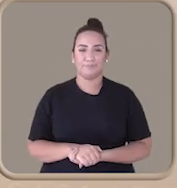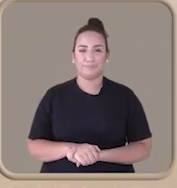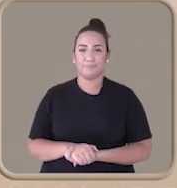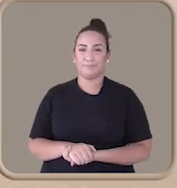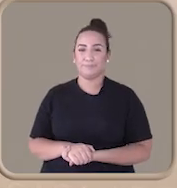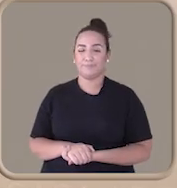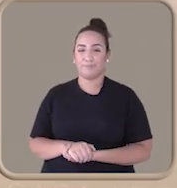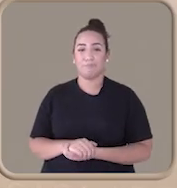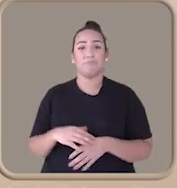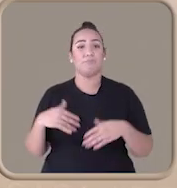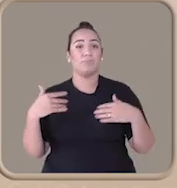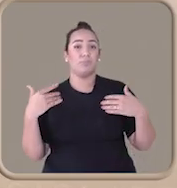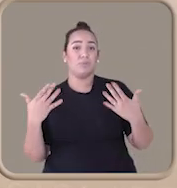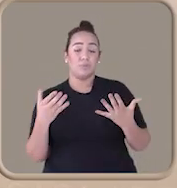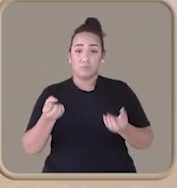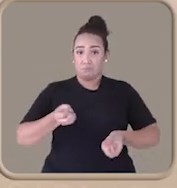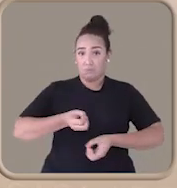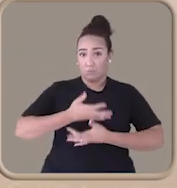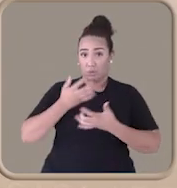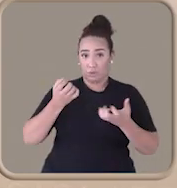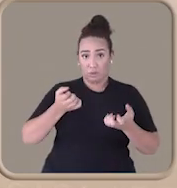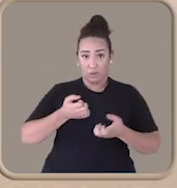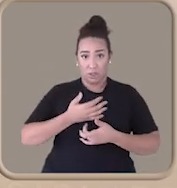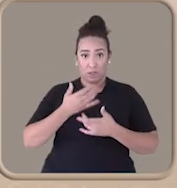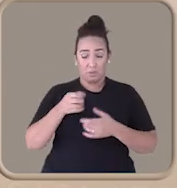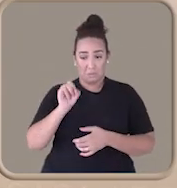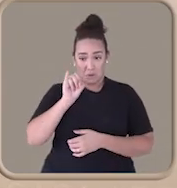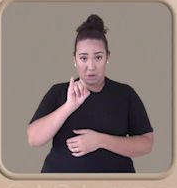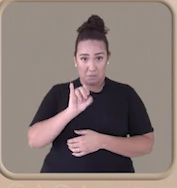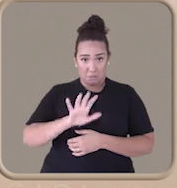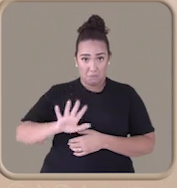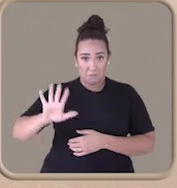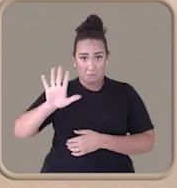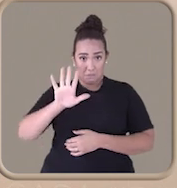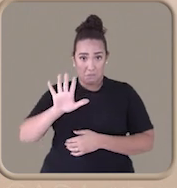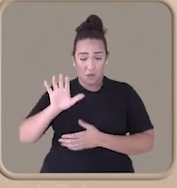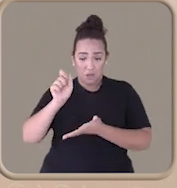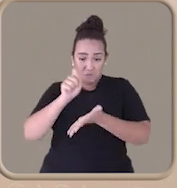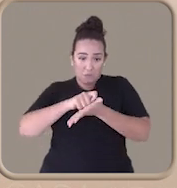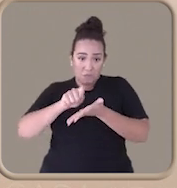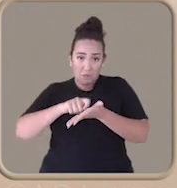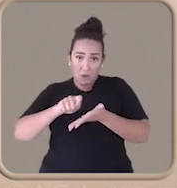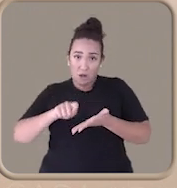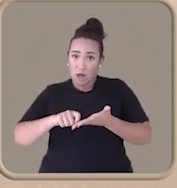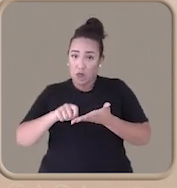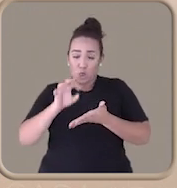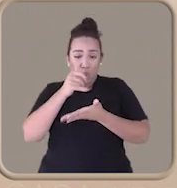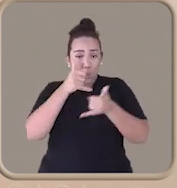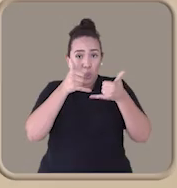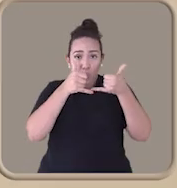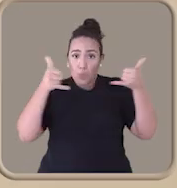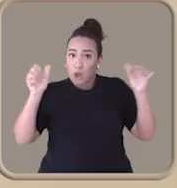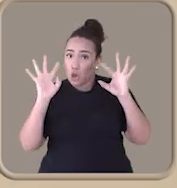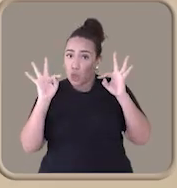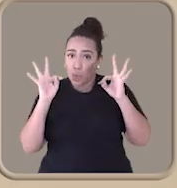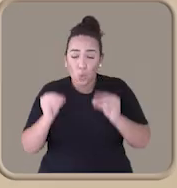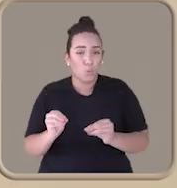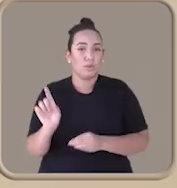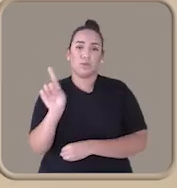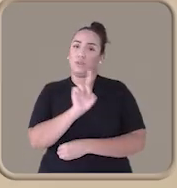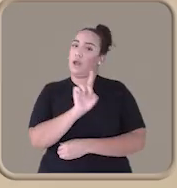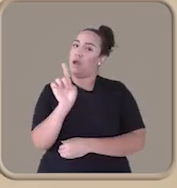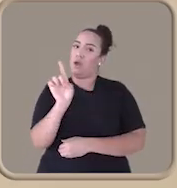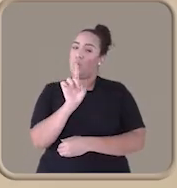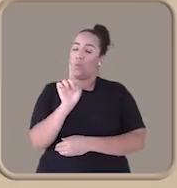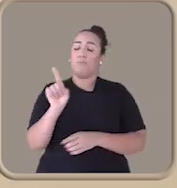Já a forma como os poemas ficam na página é diferente. Normalmente, um poema não vai ocupar toda a linha da página. Além disso,